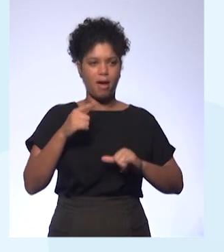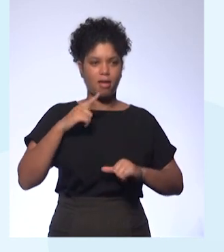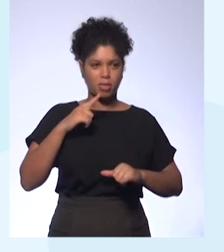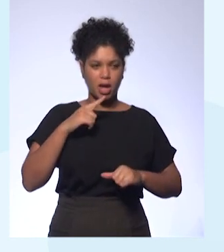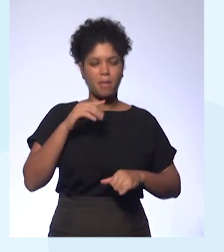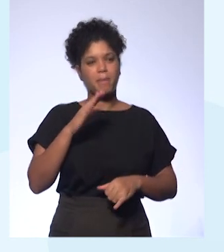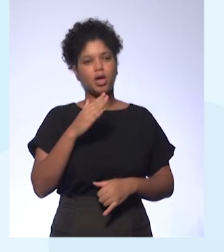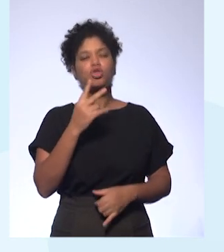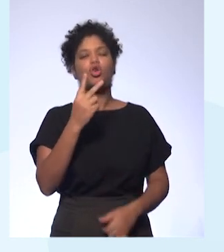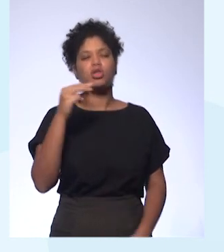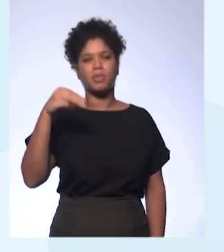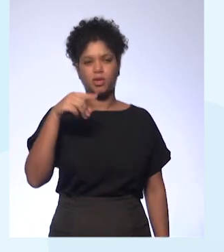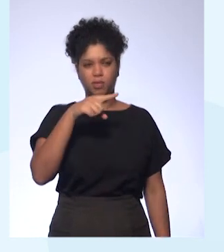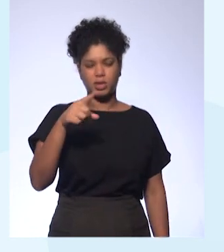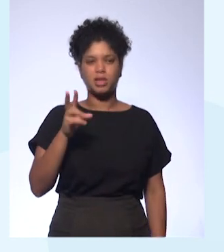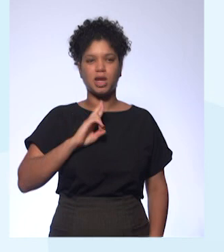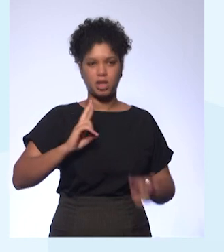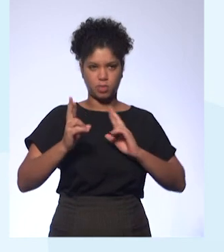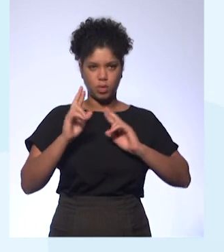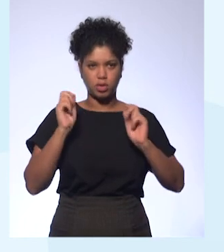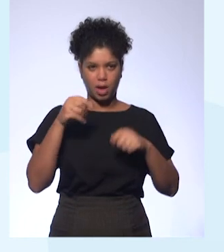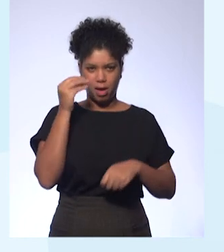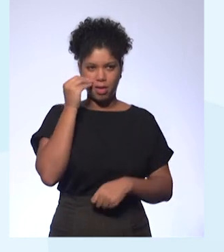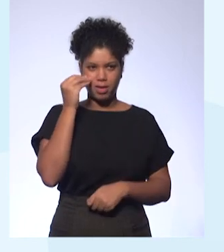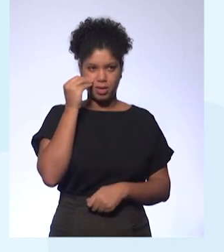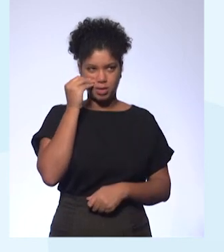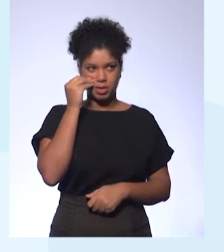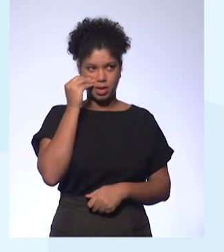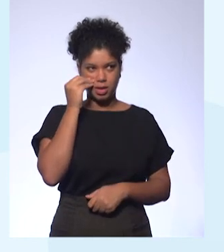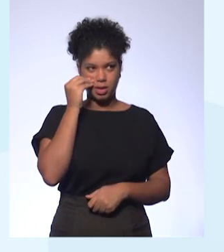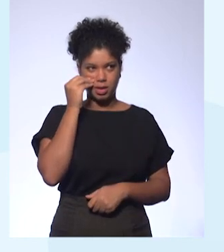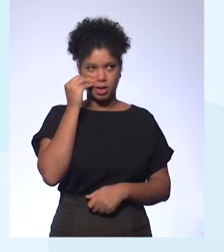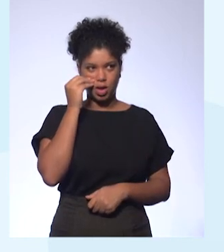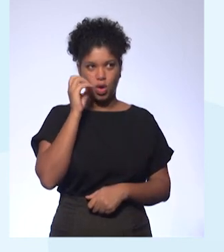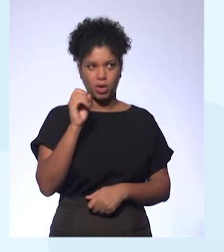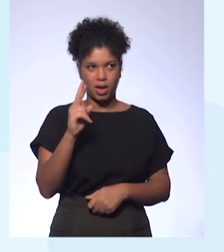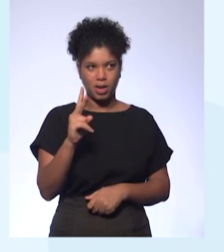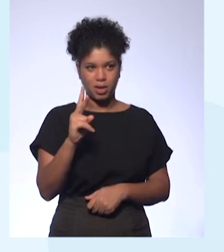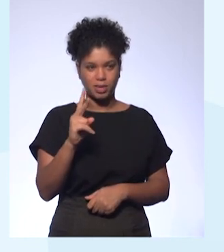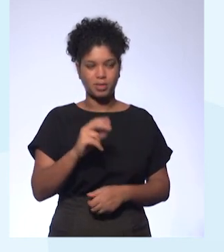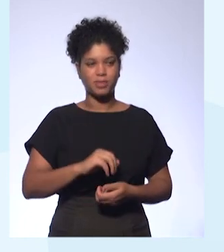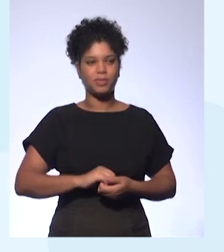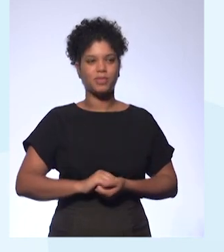né, 2 minutinhos para vocês estarem realizando essa atividade, ok?